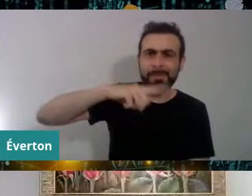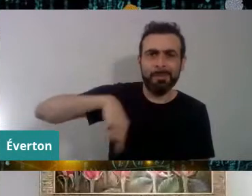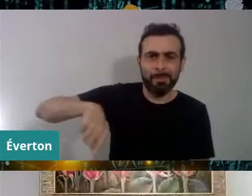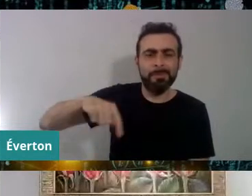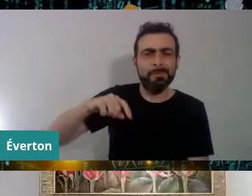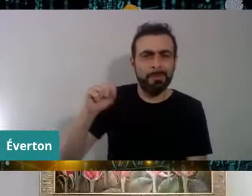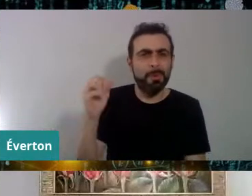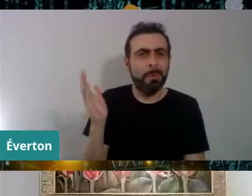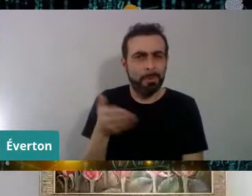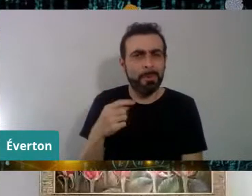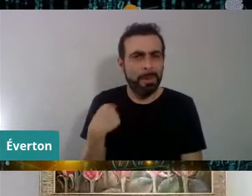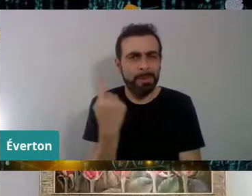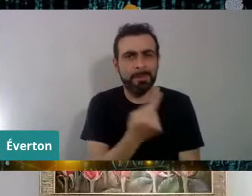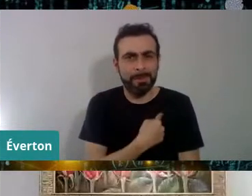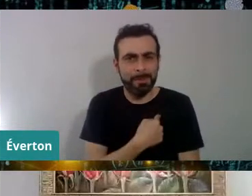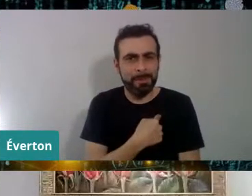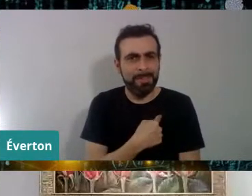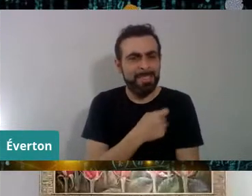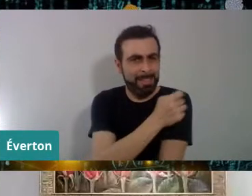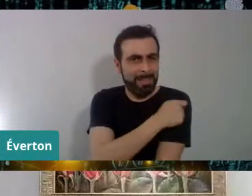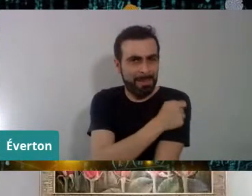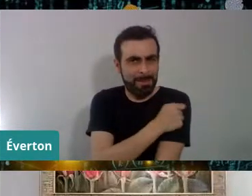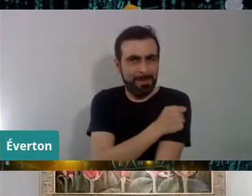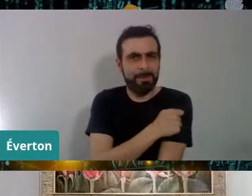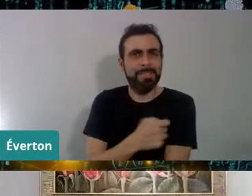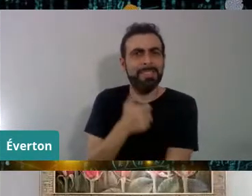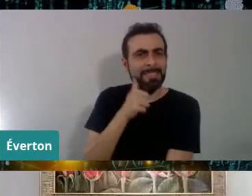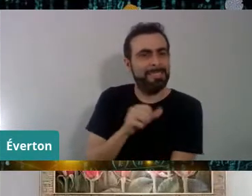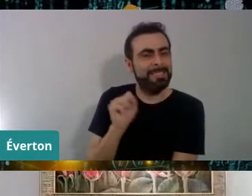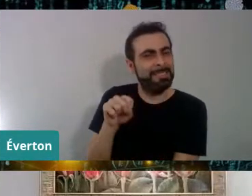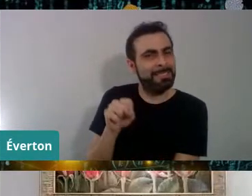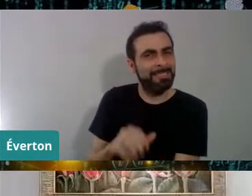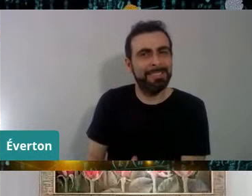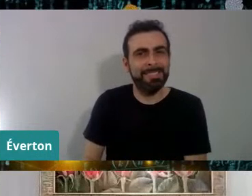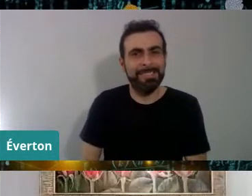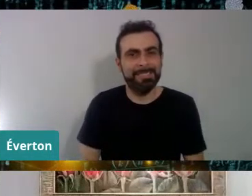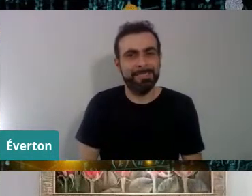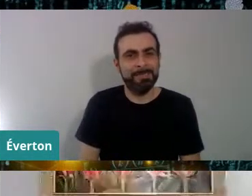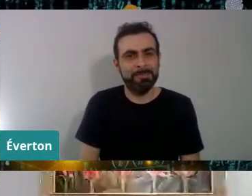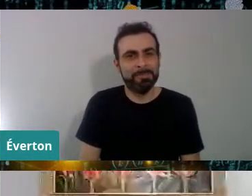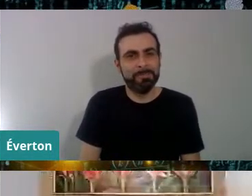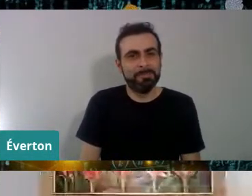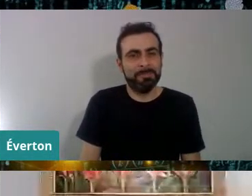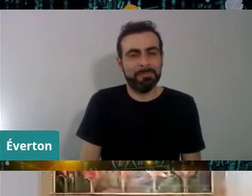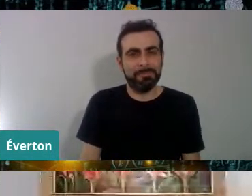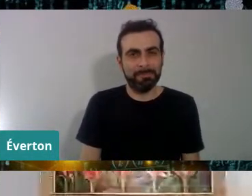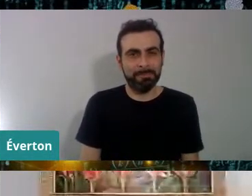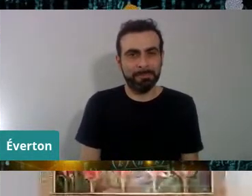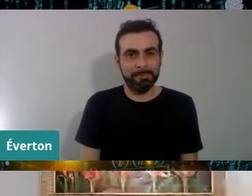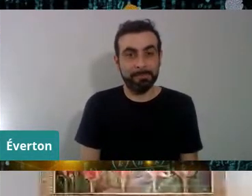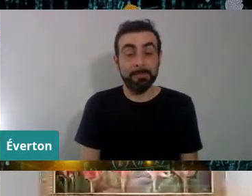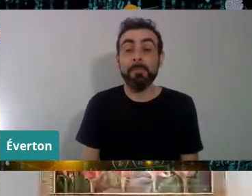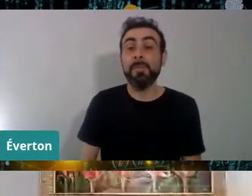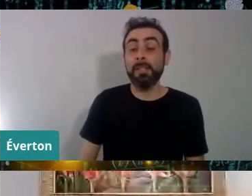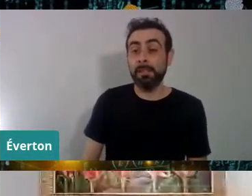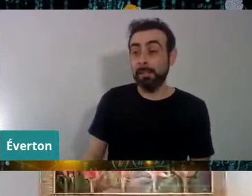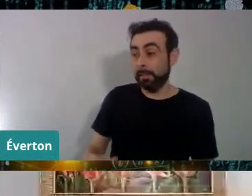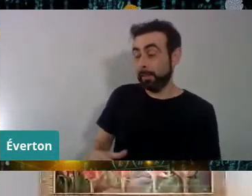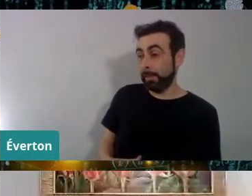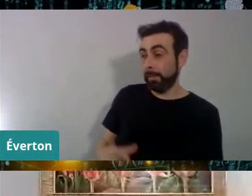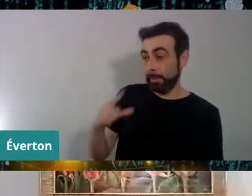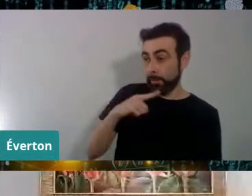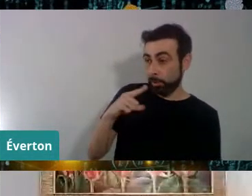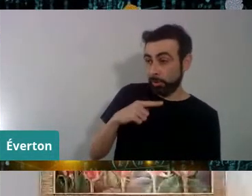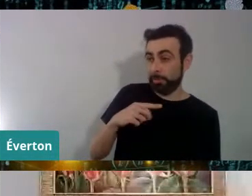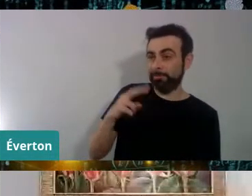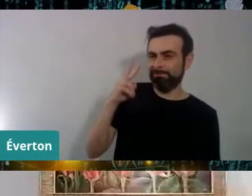todos. Minha também. Foi aluna de todos. Foi nossa aluna. Eu tive a alegria de assistir o